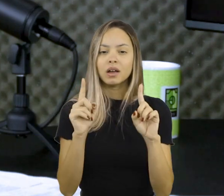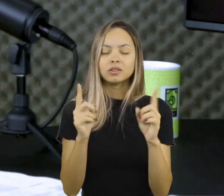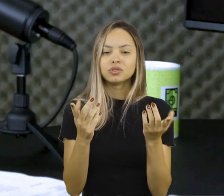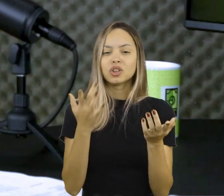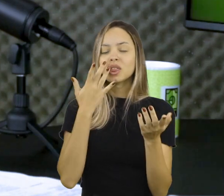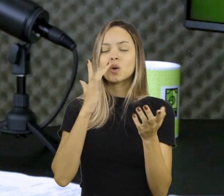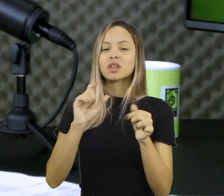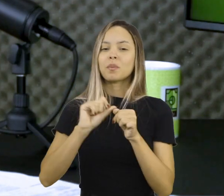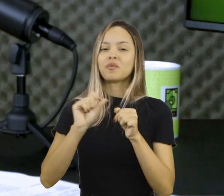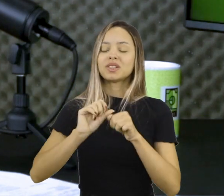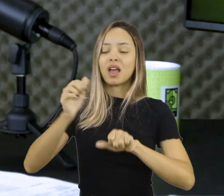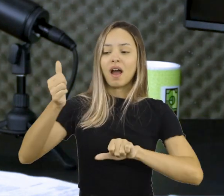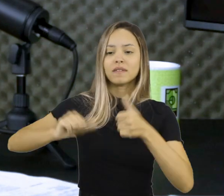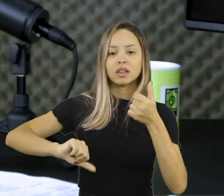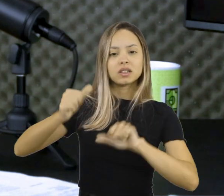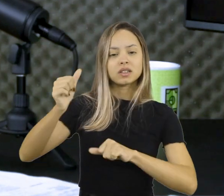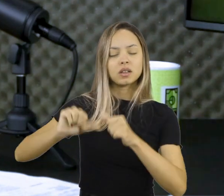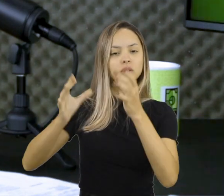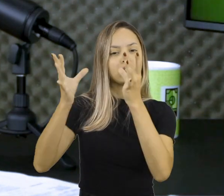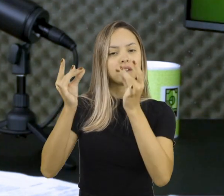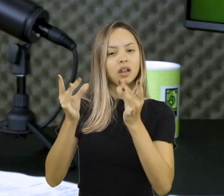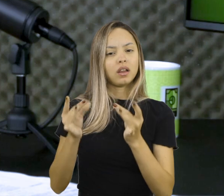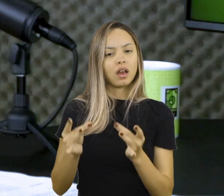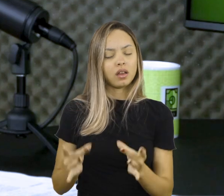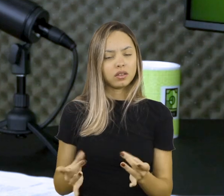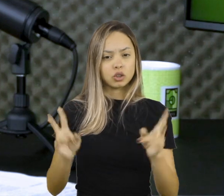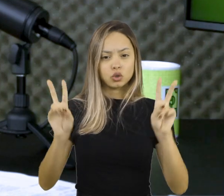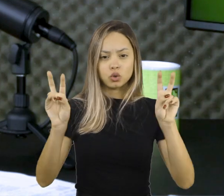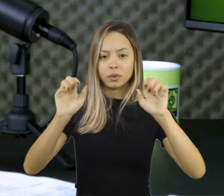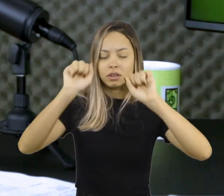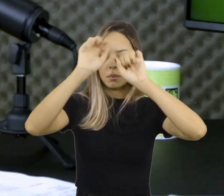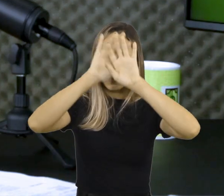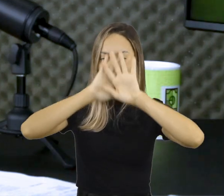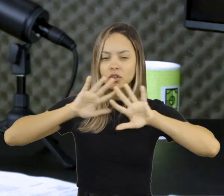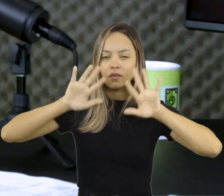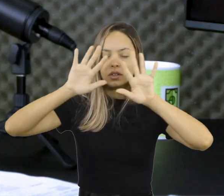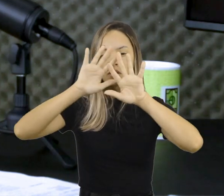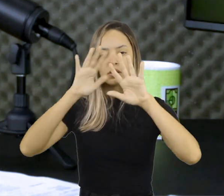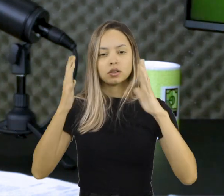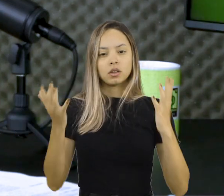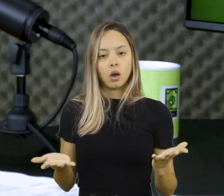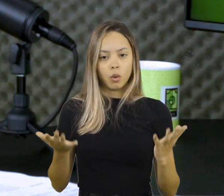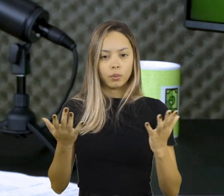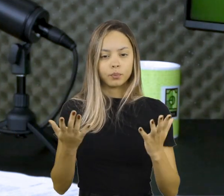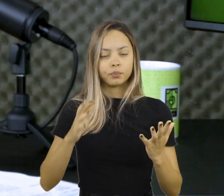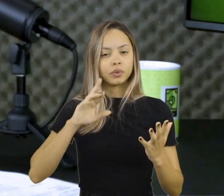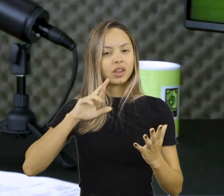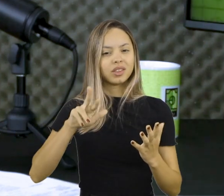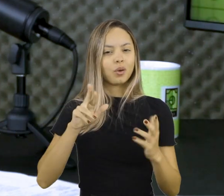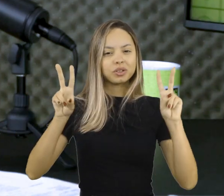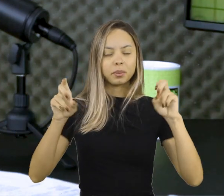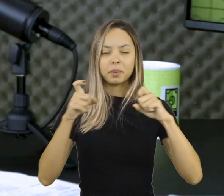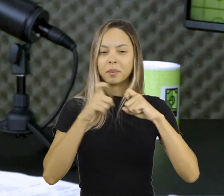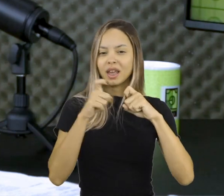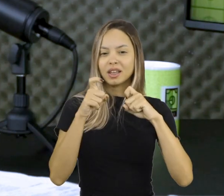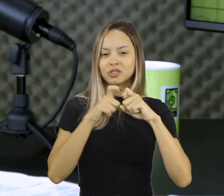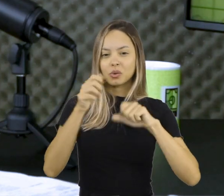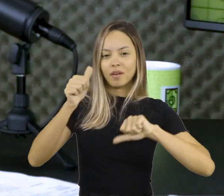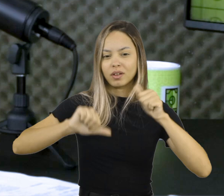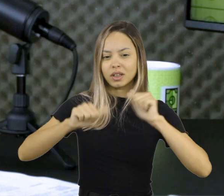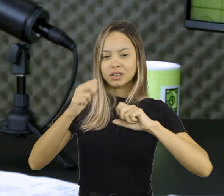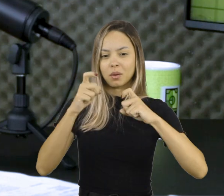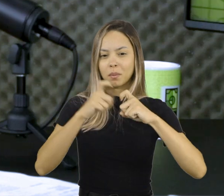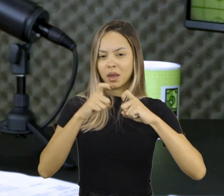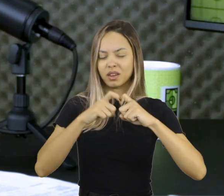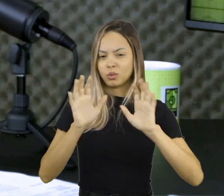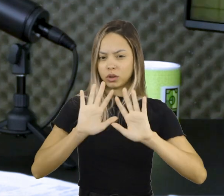avaliação detalhada da baixa visão eu não tô falando de uma avaliação médica porque o meu laudo